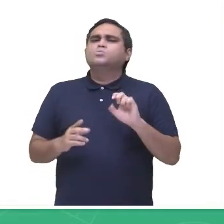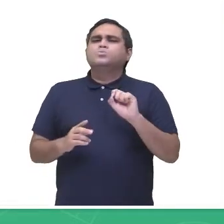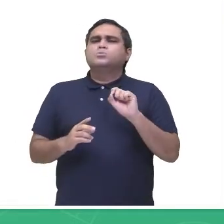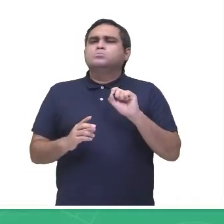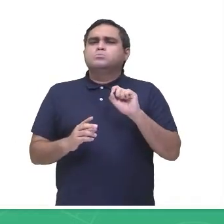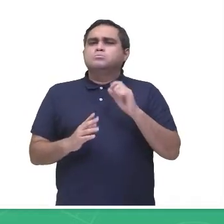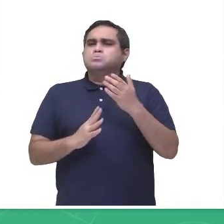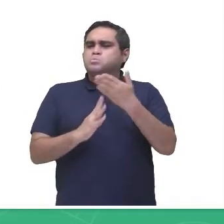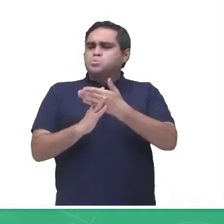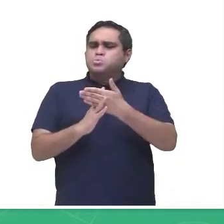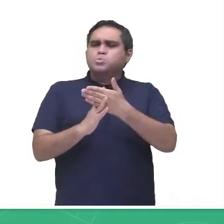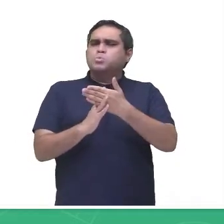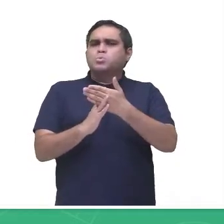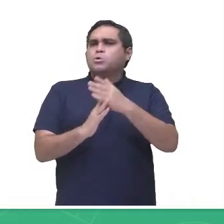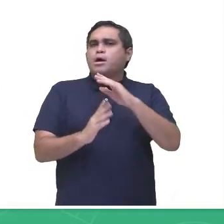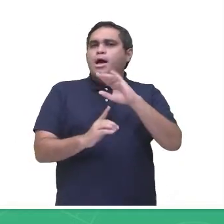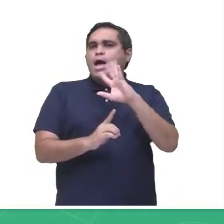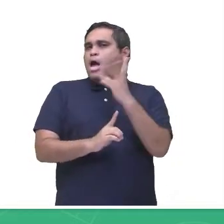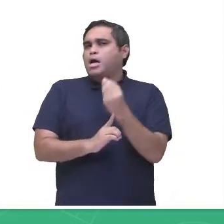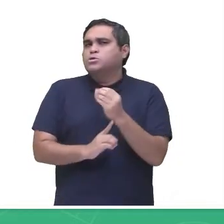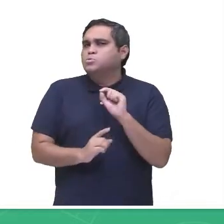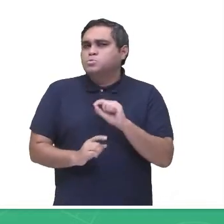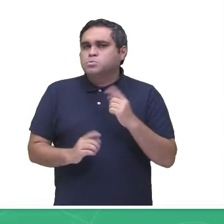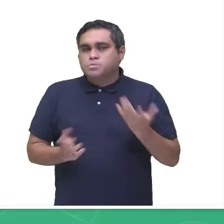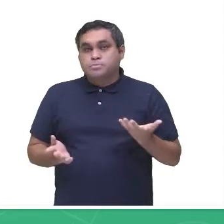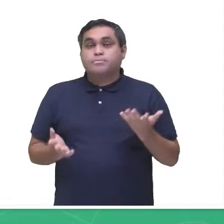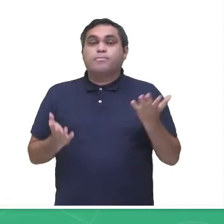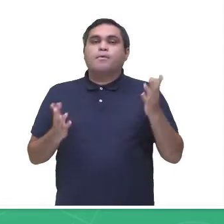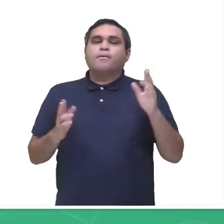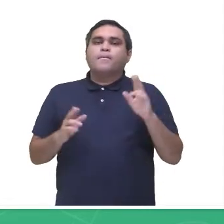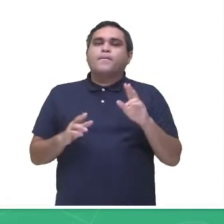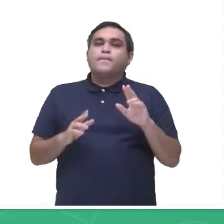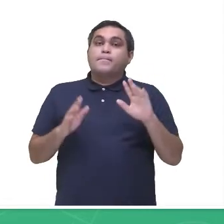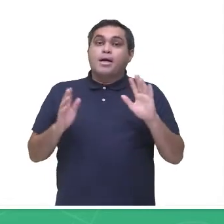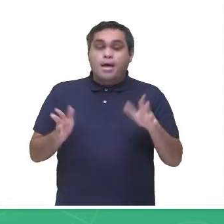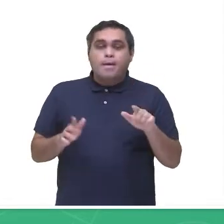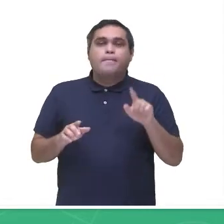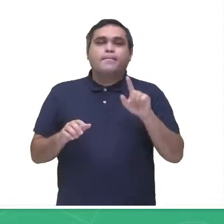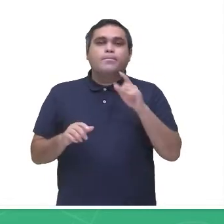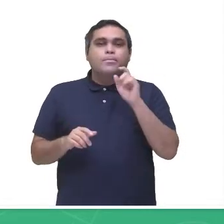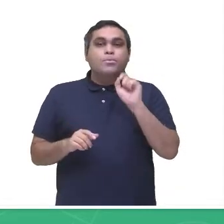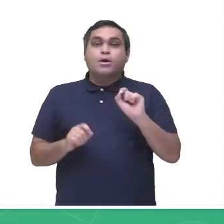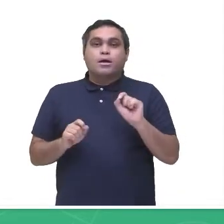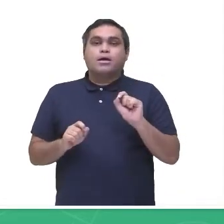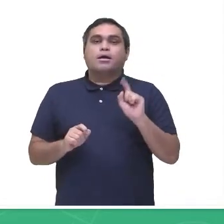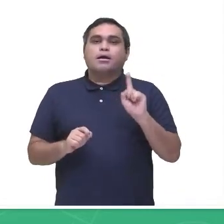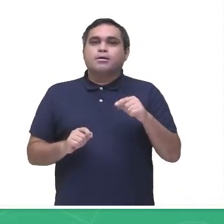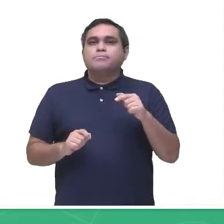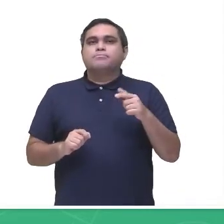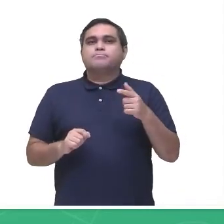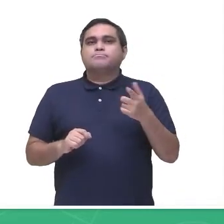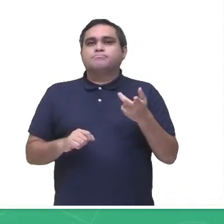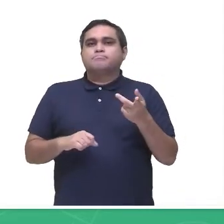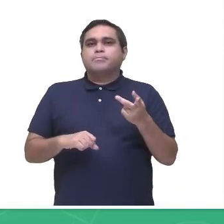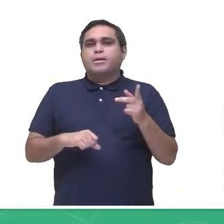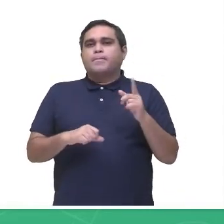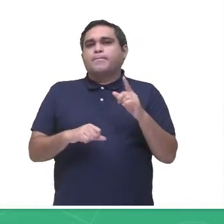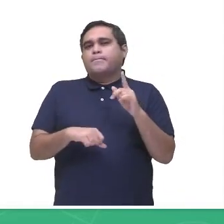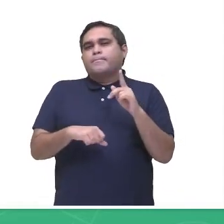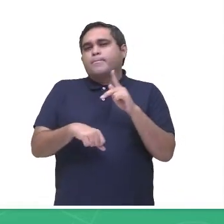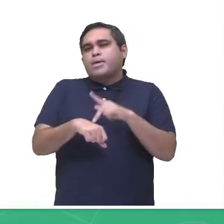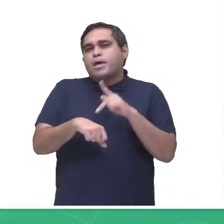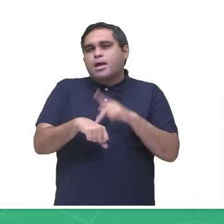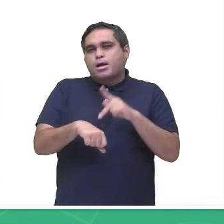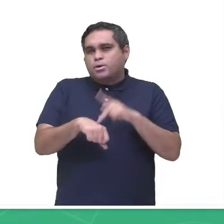Por que deriva esse nome? A arte barroca vem justamente de uma pérola ondulada ou pérola com